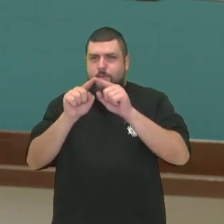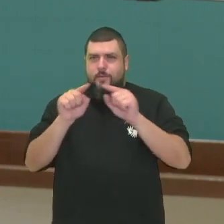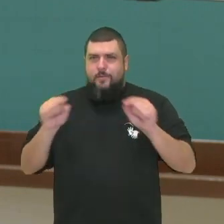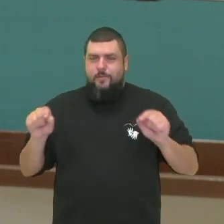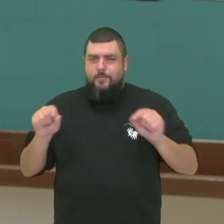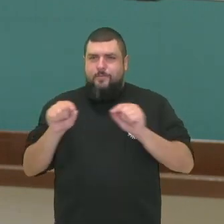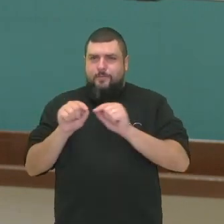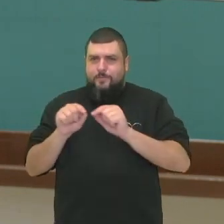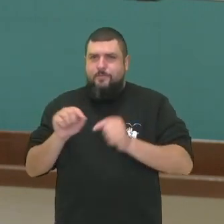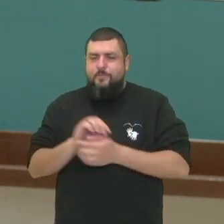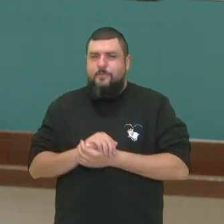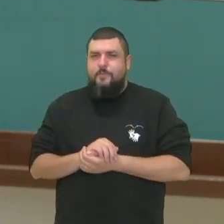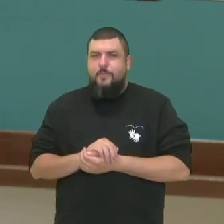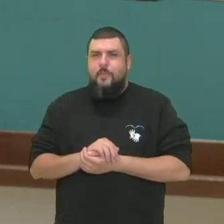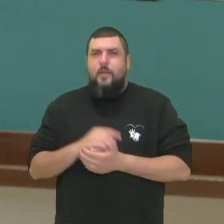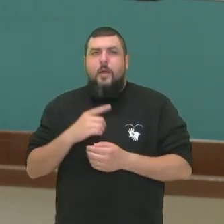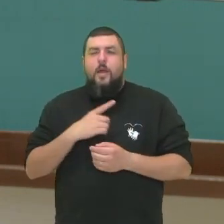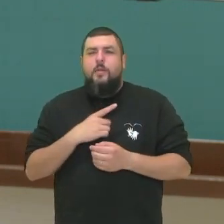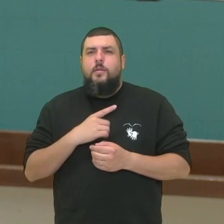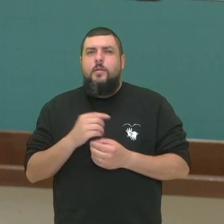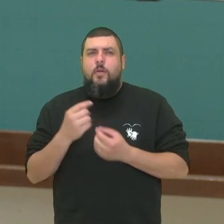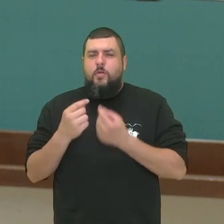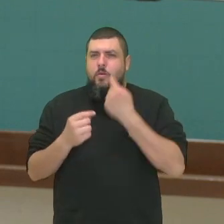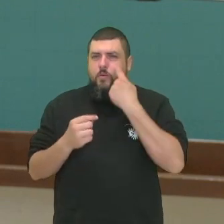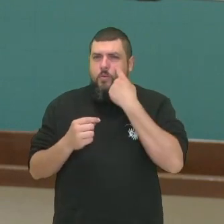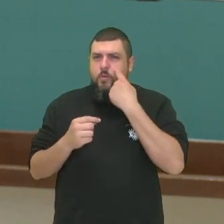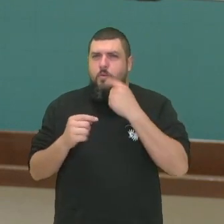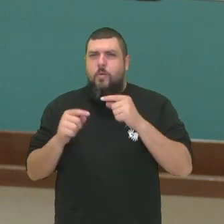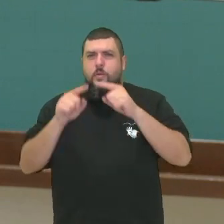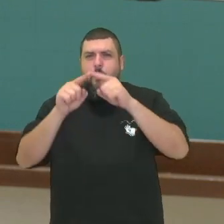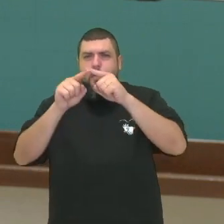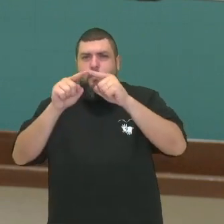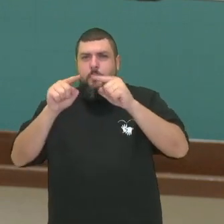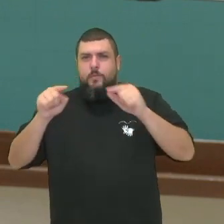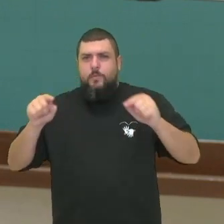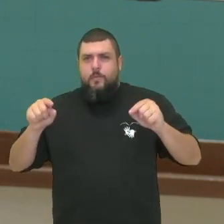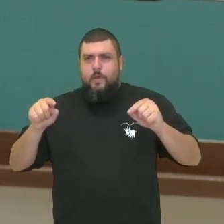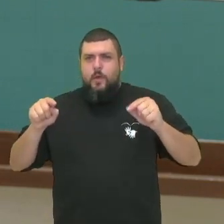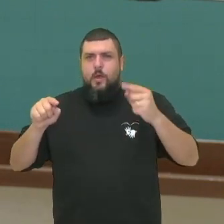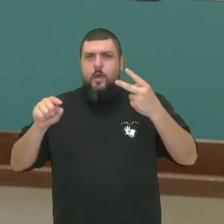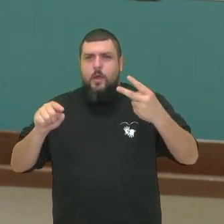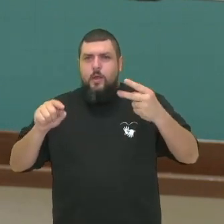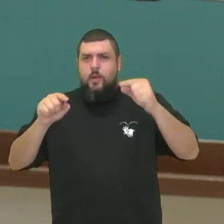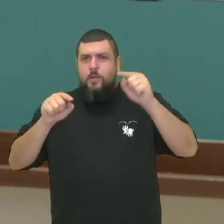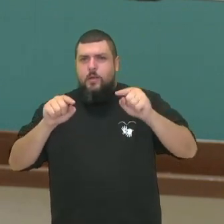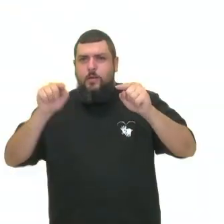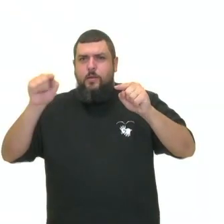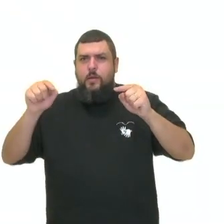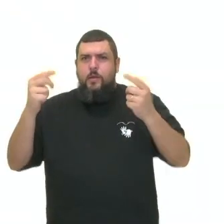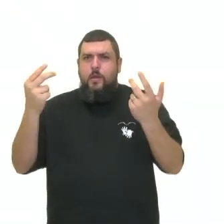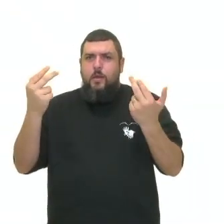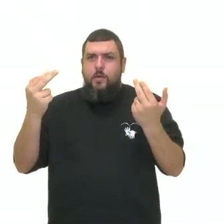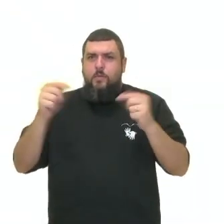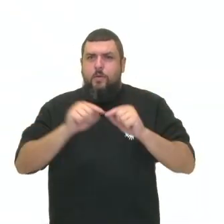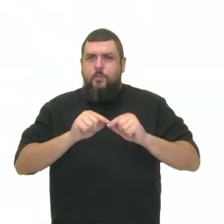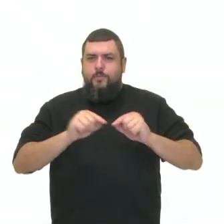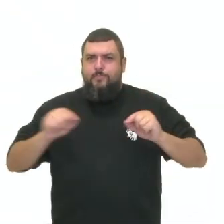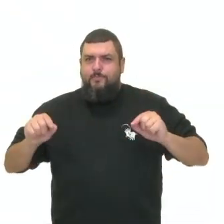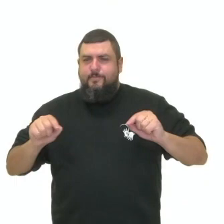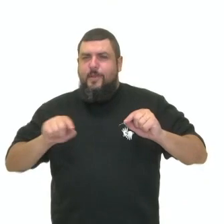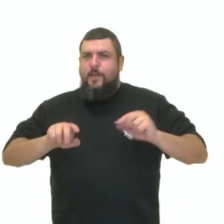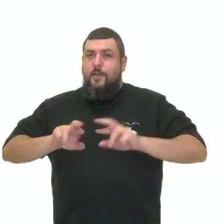ali três lados, né? Que olha só, um deles é diferente, ou seja, os outros dois são iguais. Então, ele se